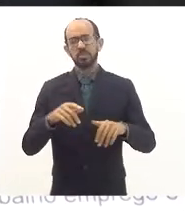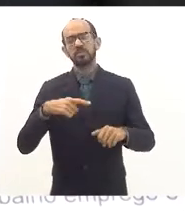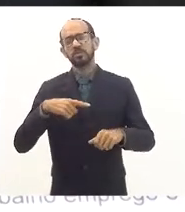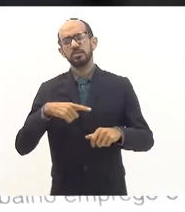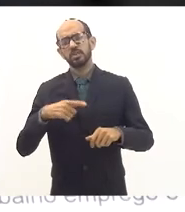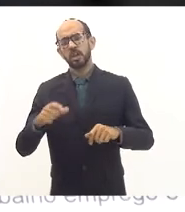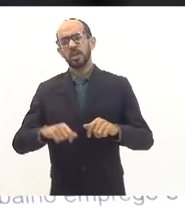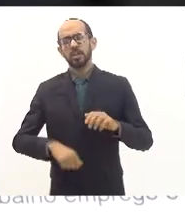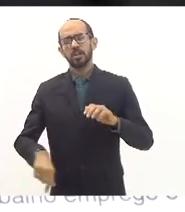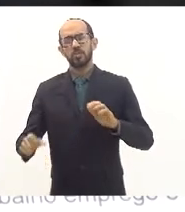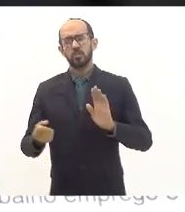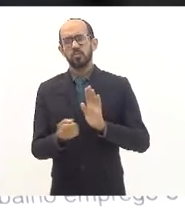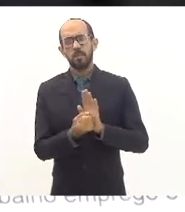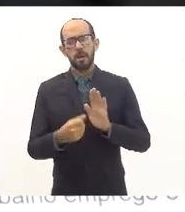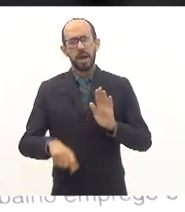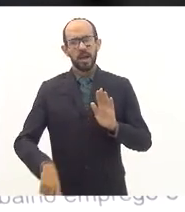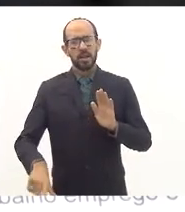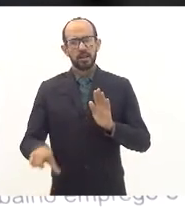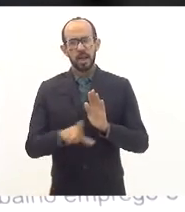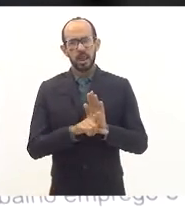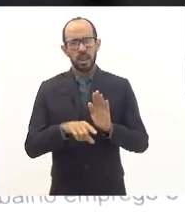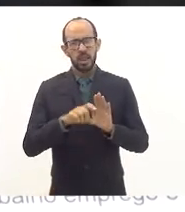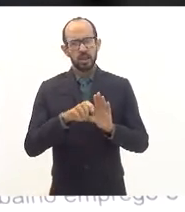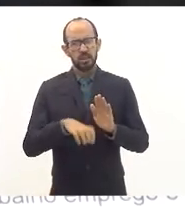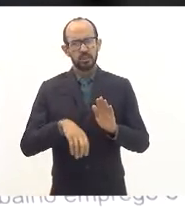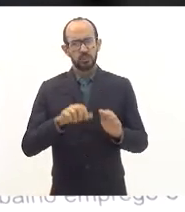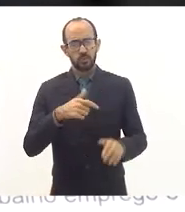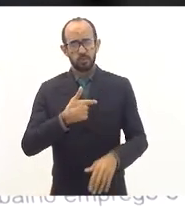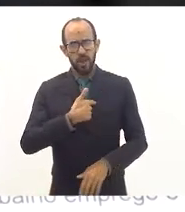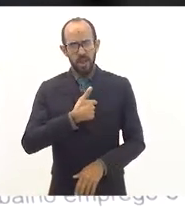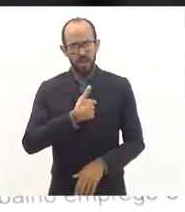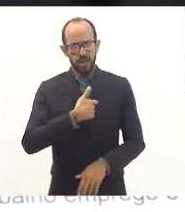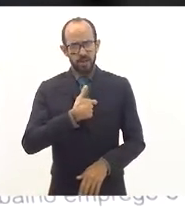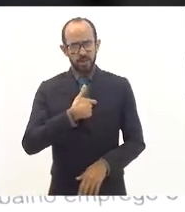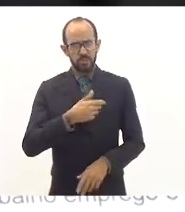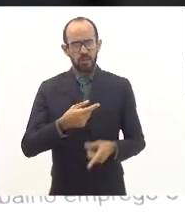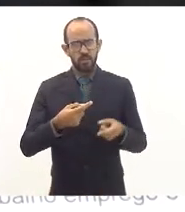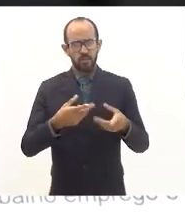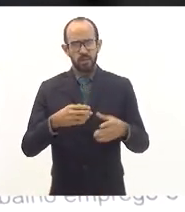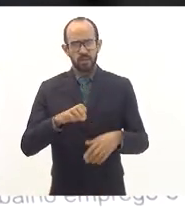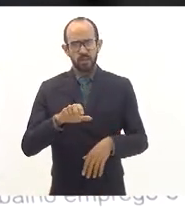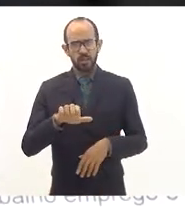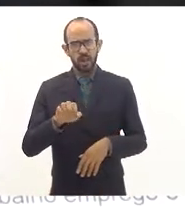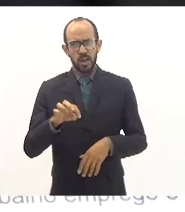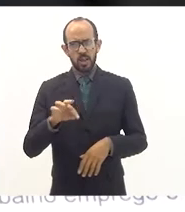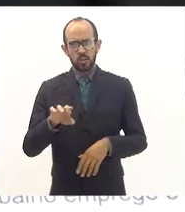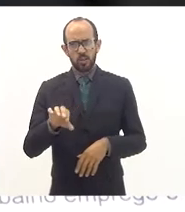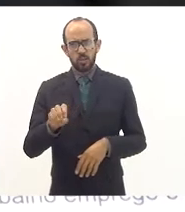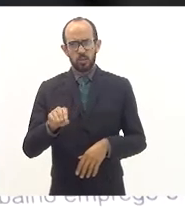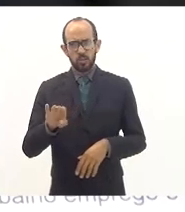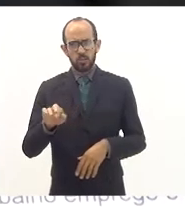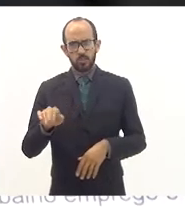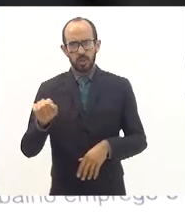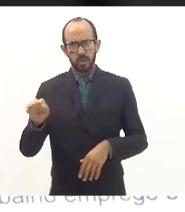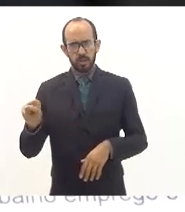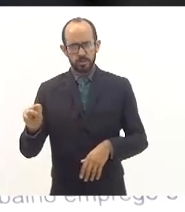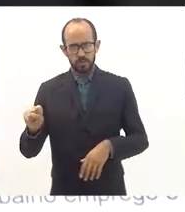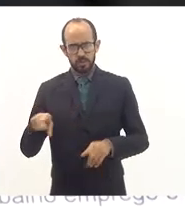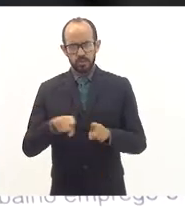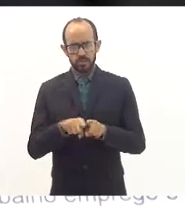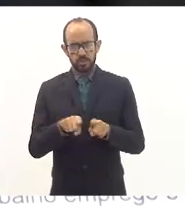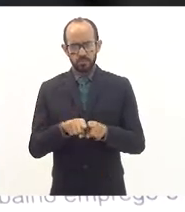trabalhismo da era Vargas, com a privatização da Eletrobras, com o anúncio da privatização, com a possível privatização